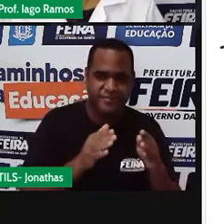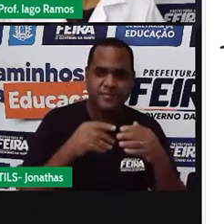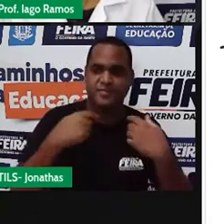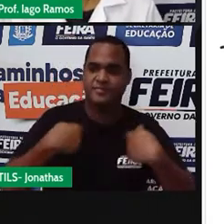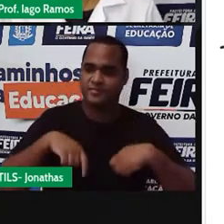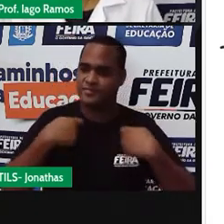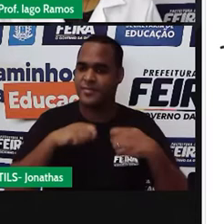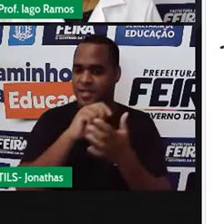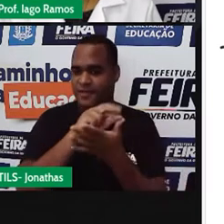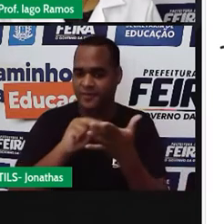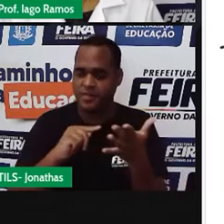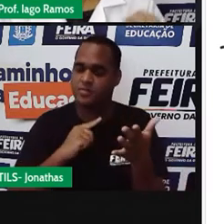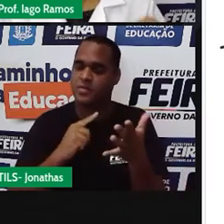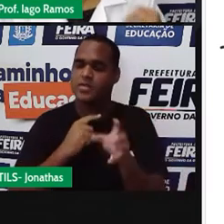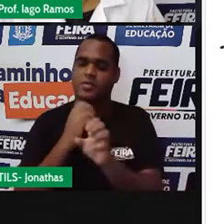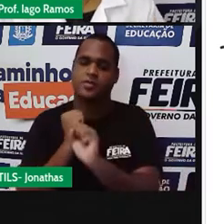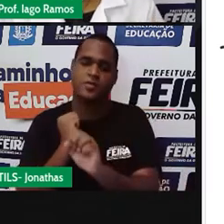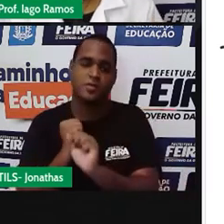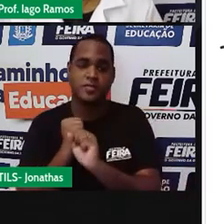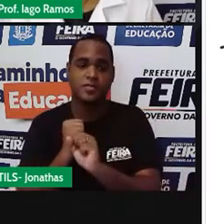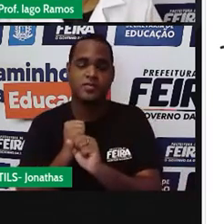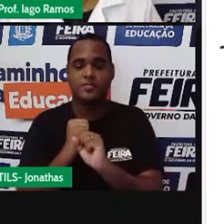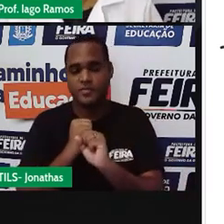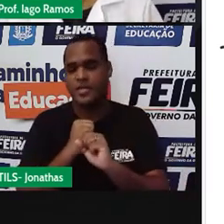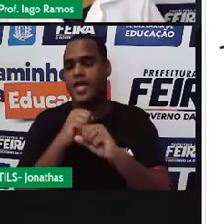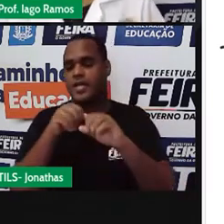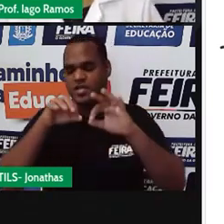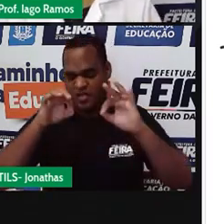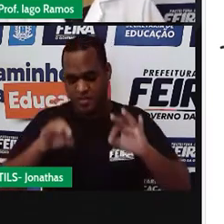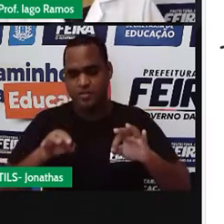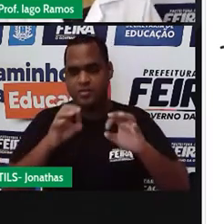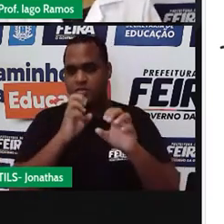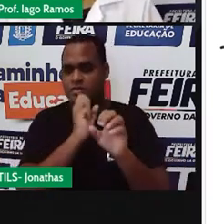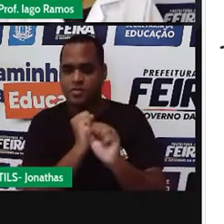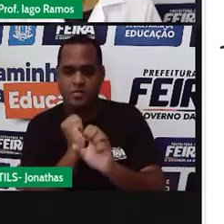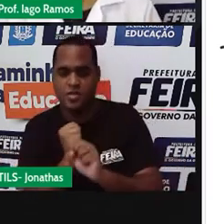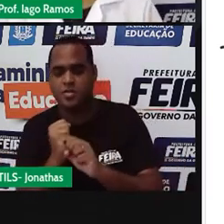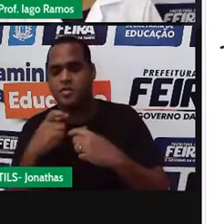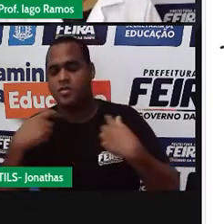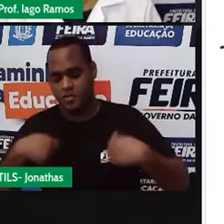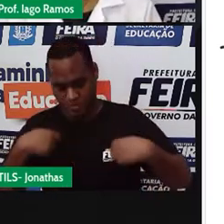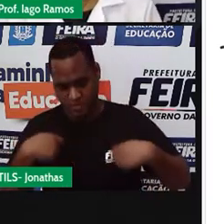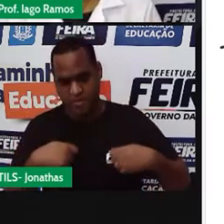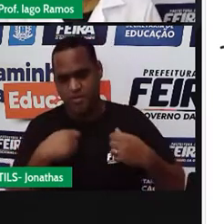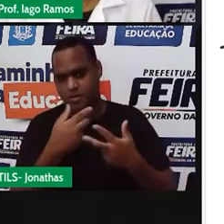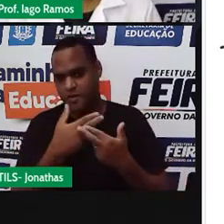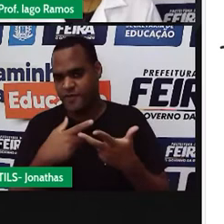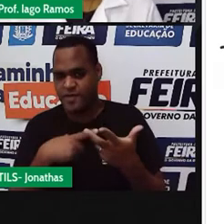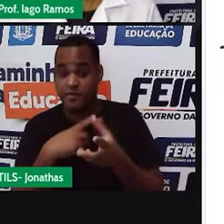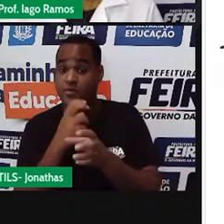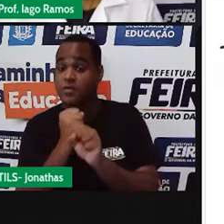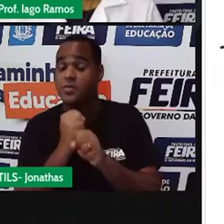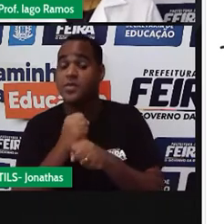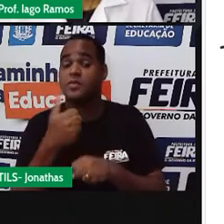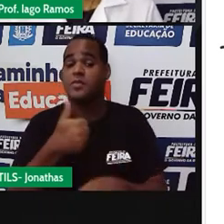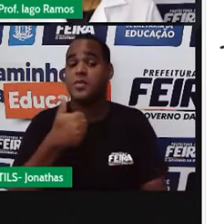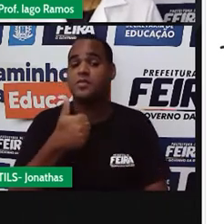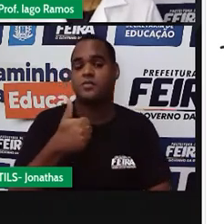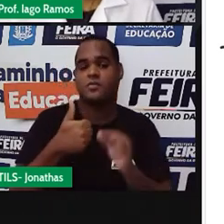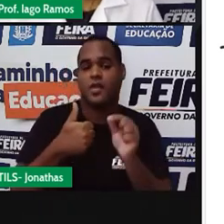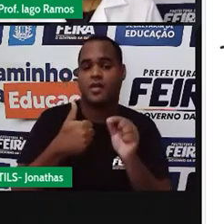operações para fazer as contas Então siga Essa ordem Quais são as contas que você deve fazer primeiro